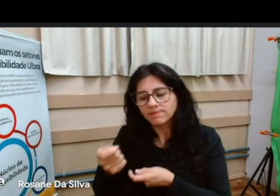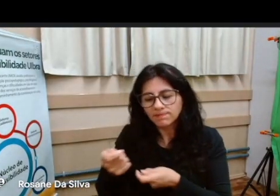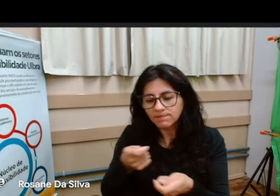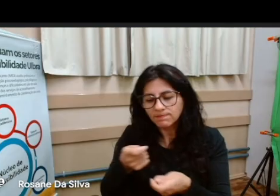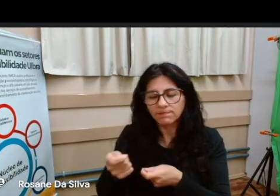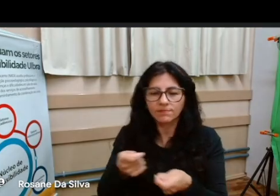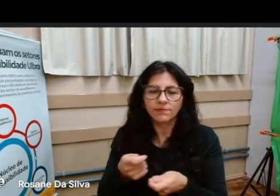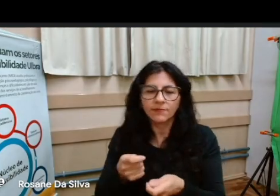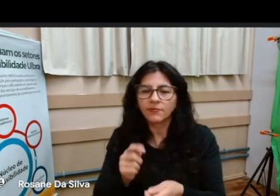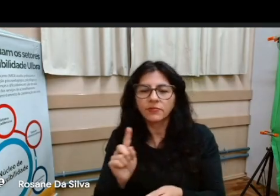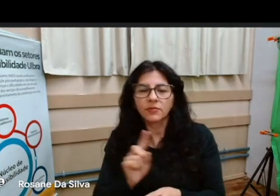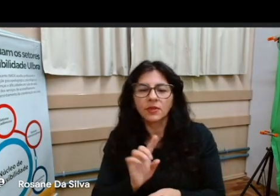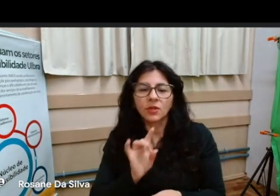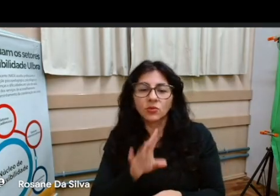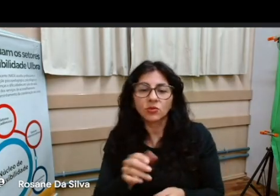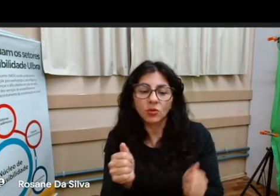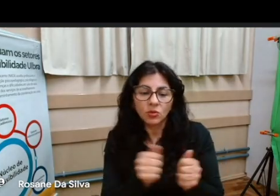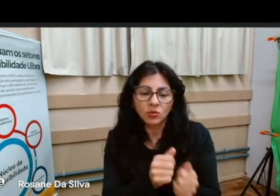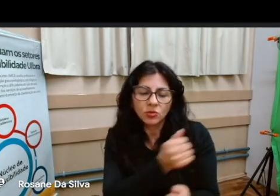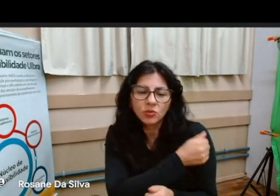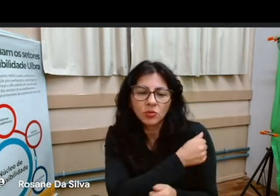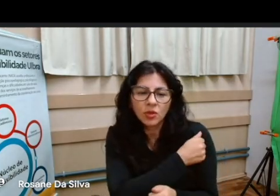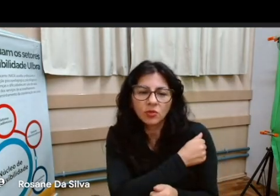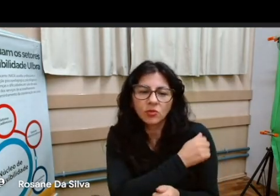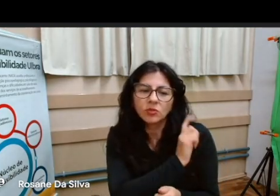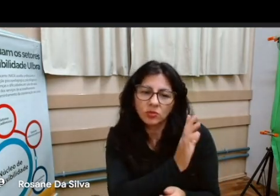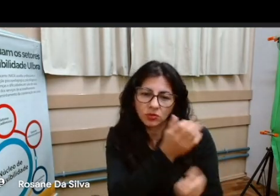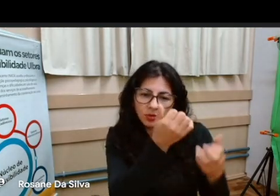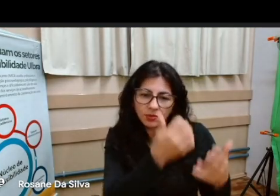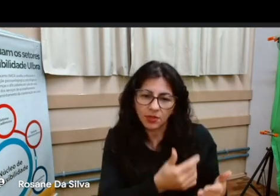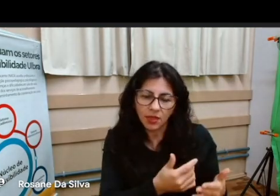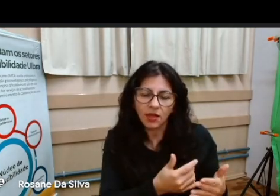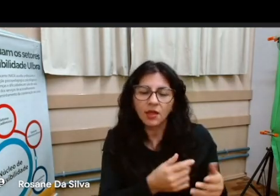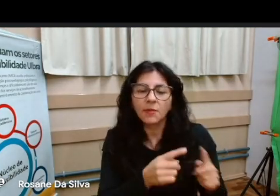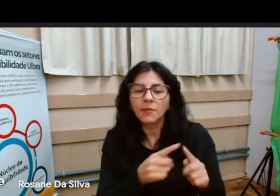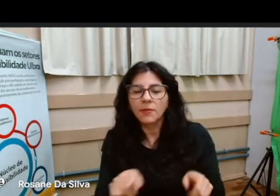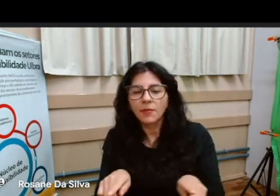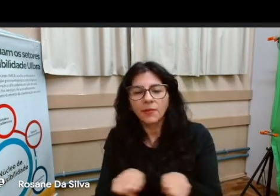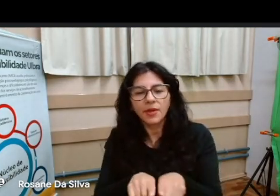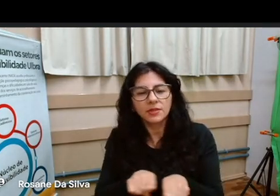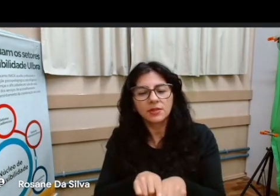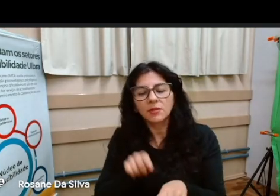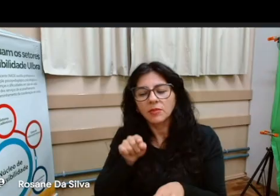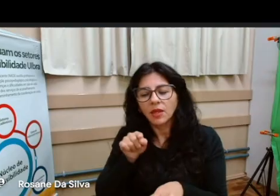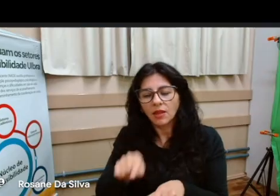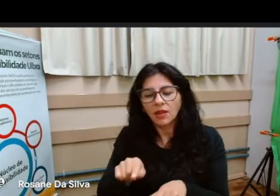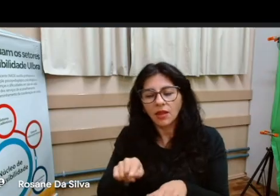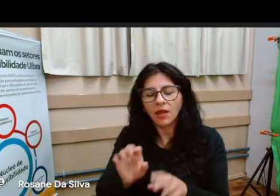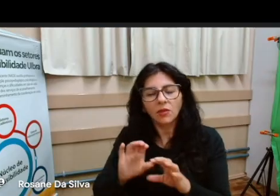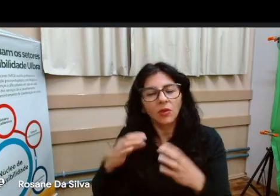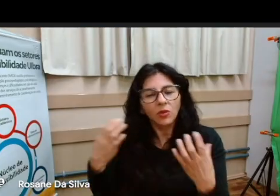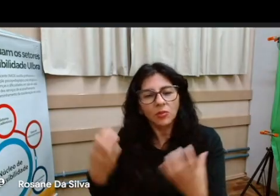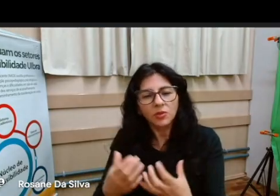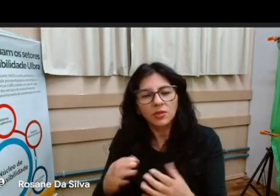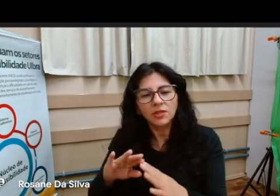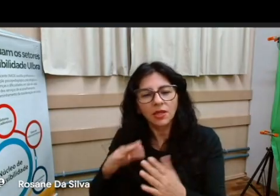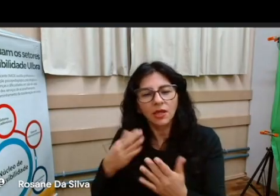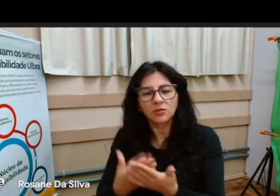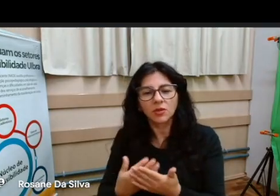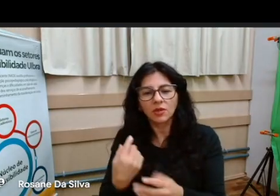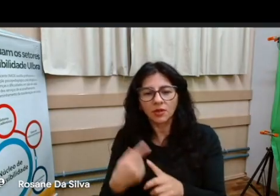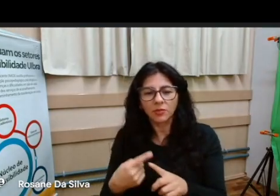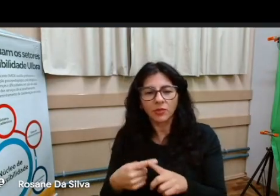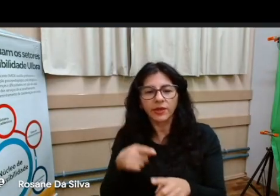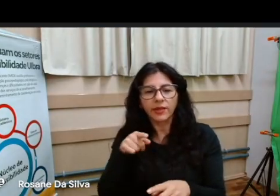negociação que eu digo né Não só com os alunos como eu já falei e alunas mas com a própria comunidade